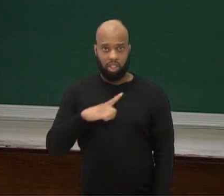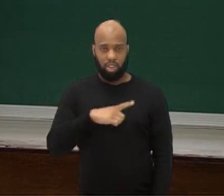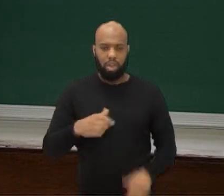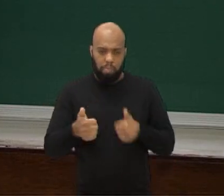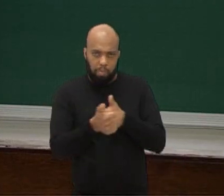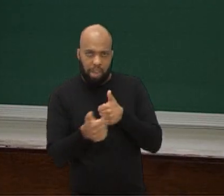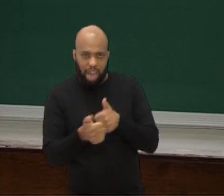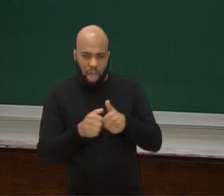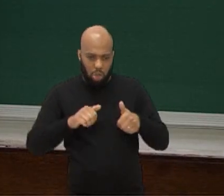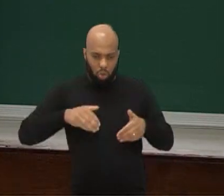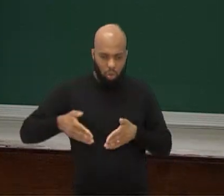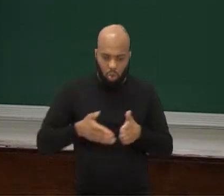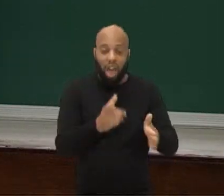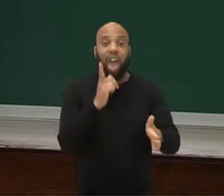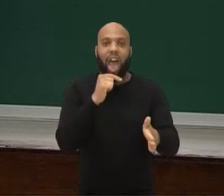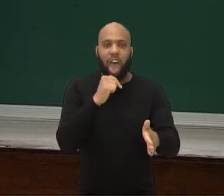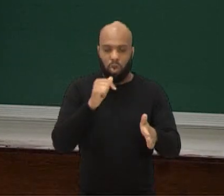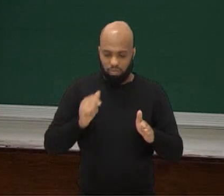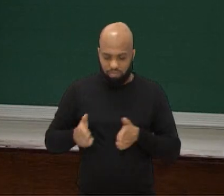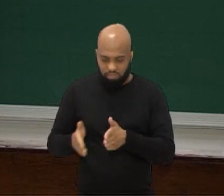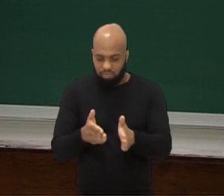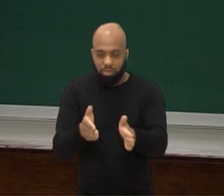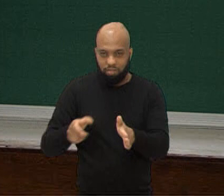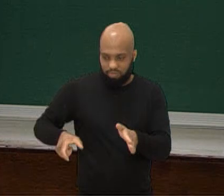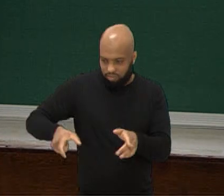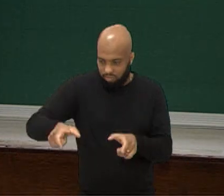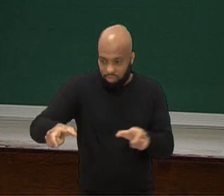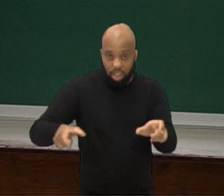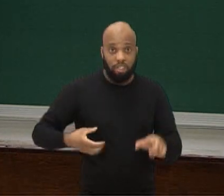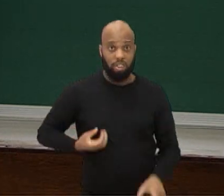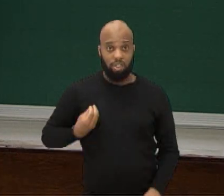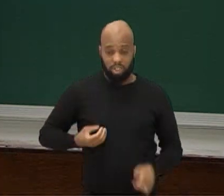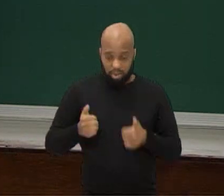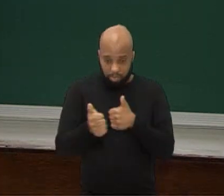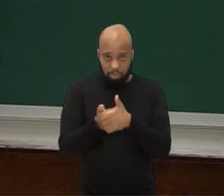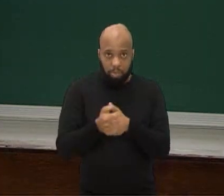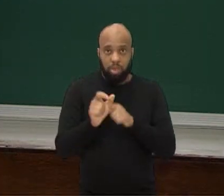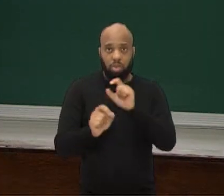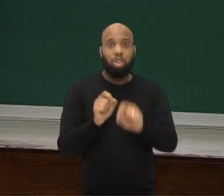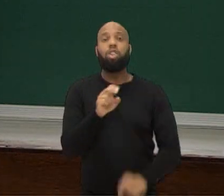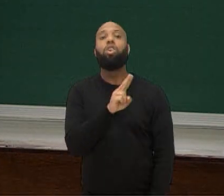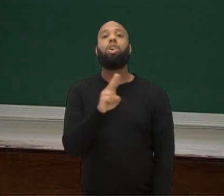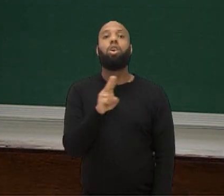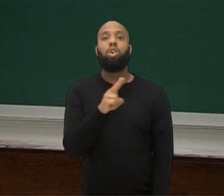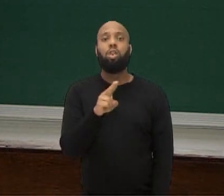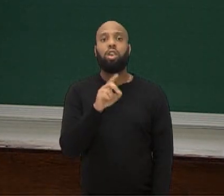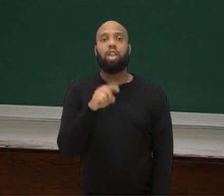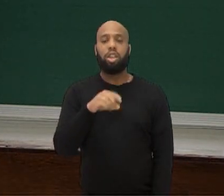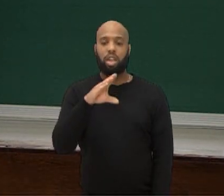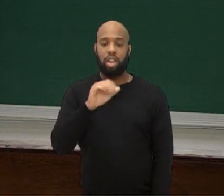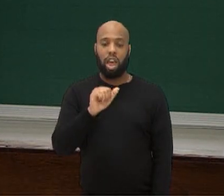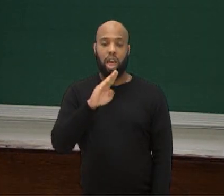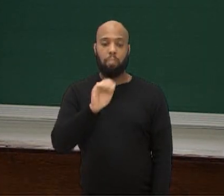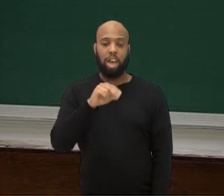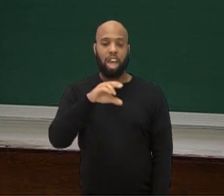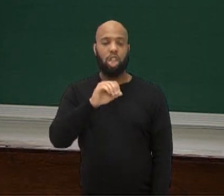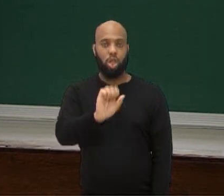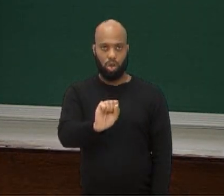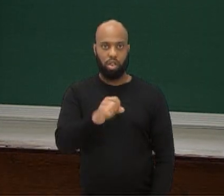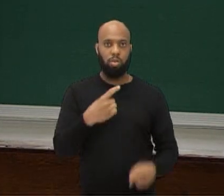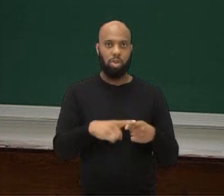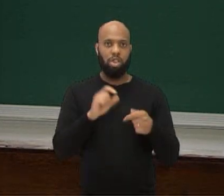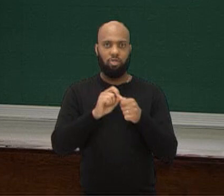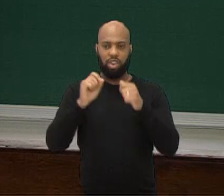na beira dos rios, às margens dos rios, elas eram chamadas de cabanos. Por quê? Elas faziam